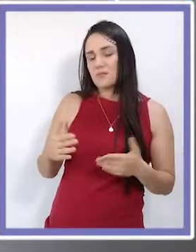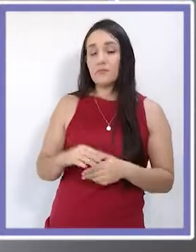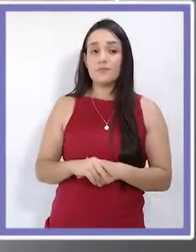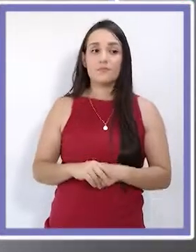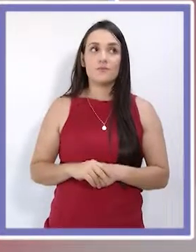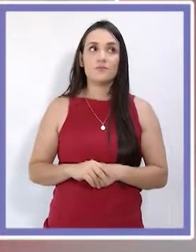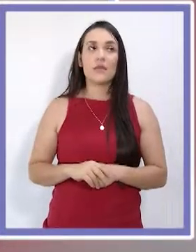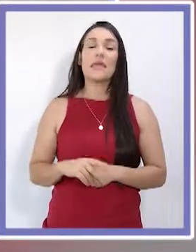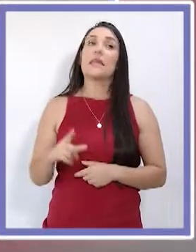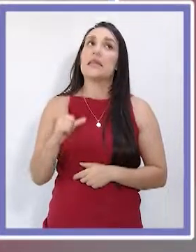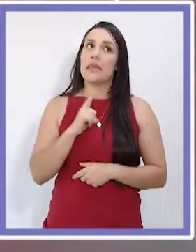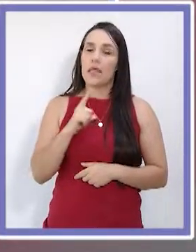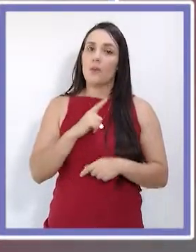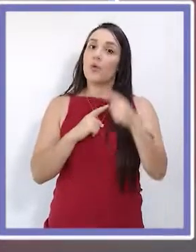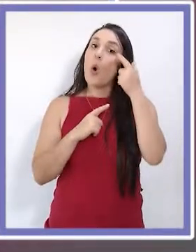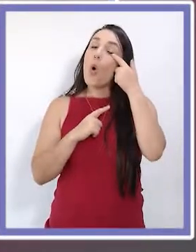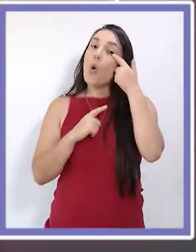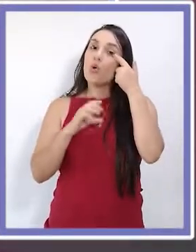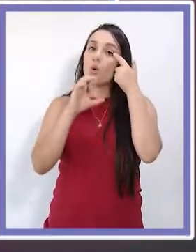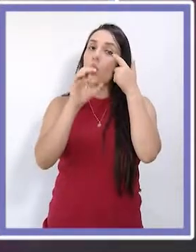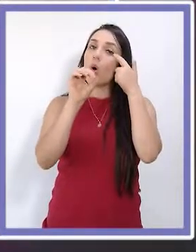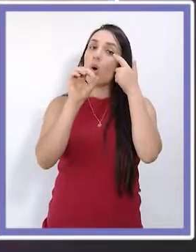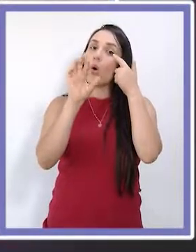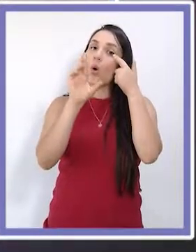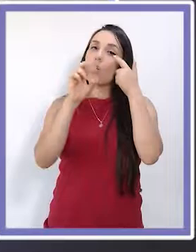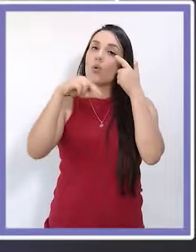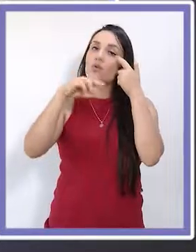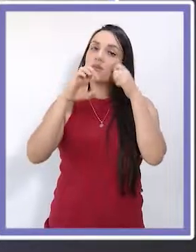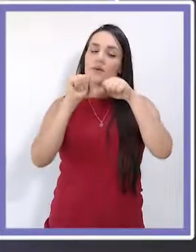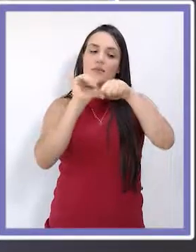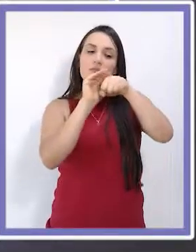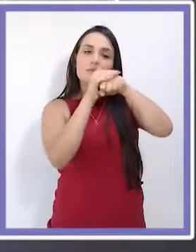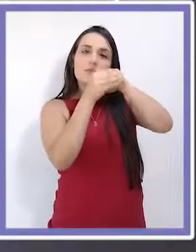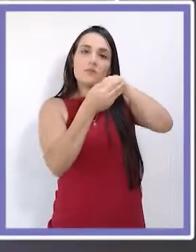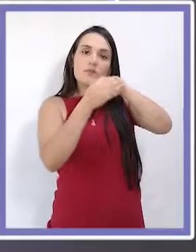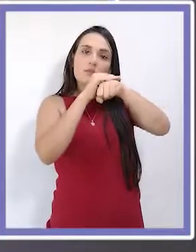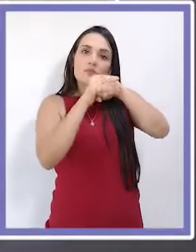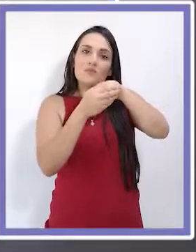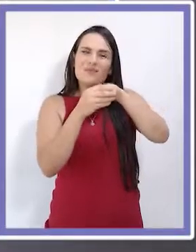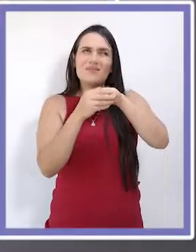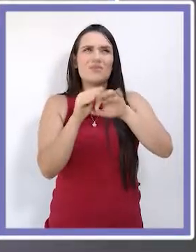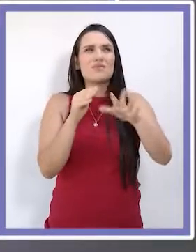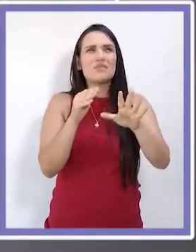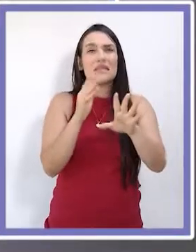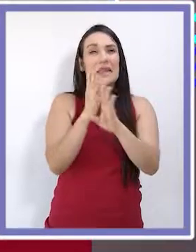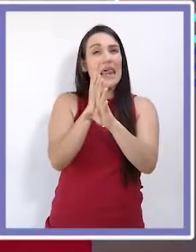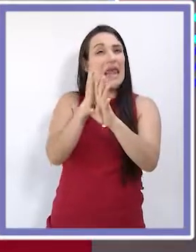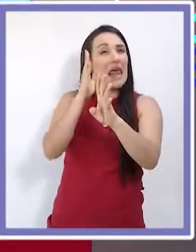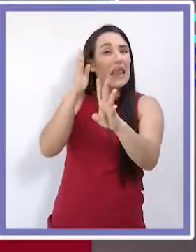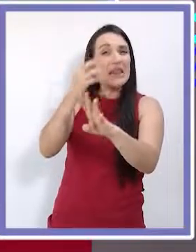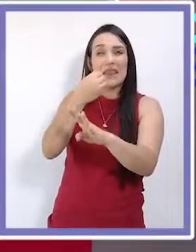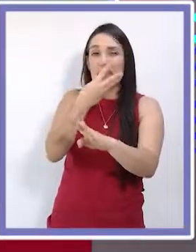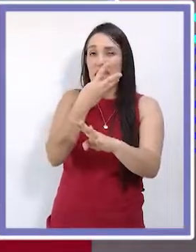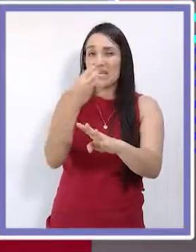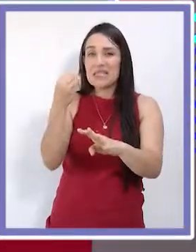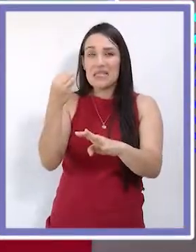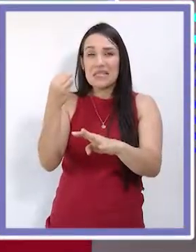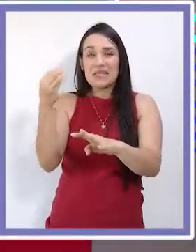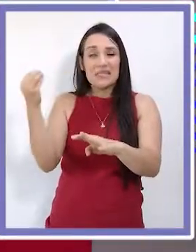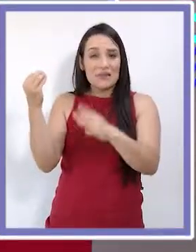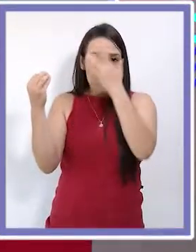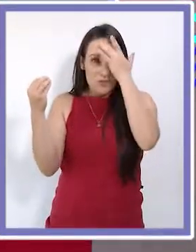hoje com a fila para a córnea, quase 300 pessoas, né? 277 pessoas aguardando por uma córnea,